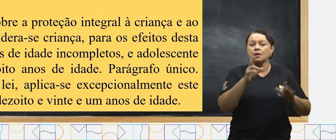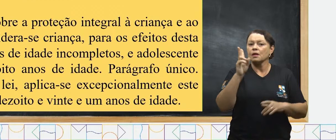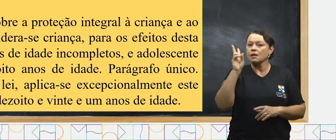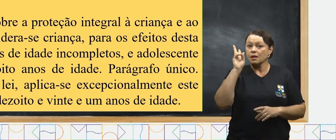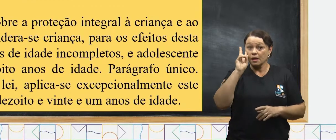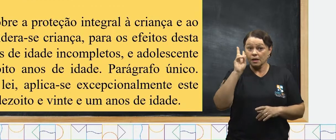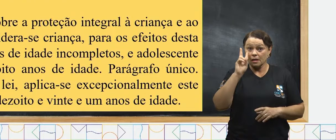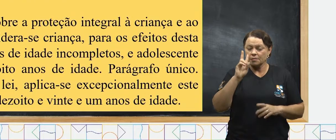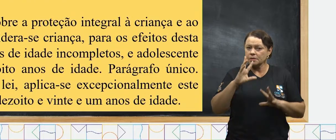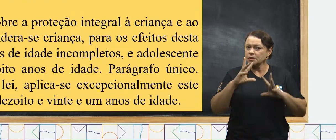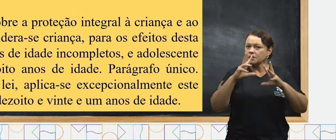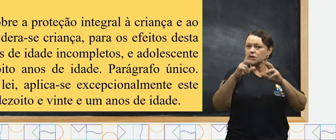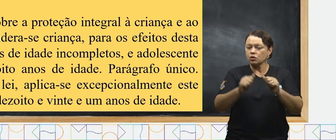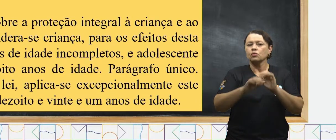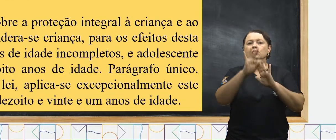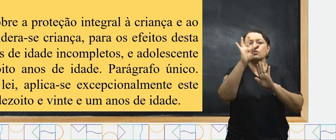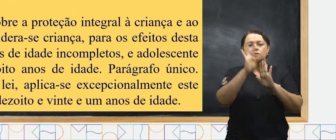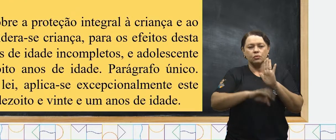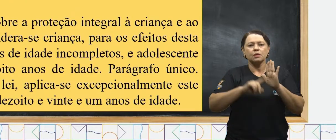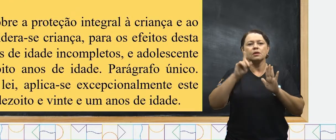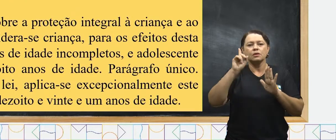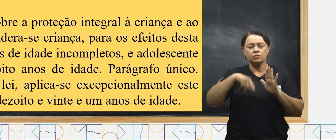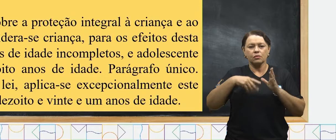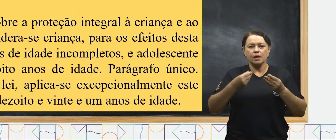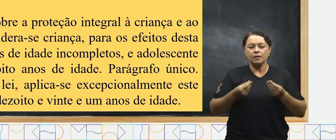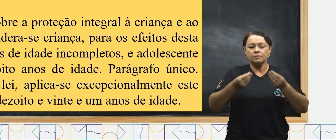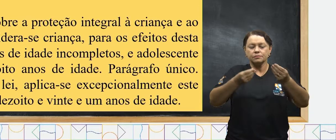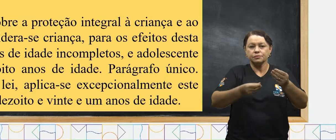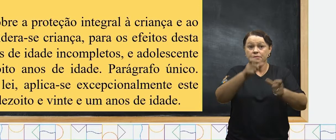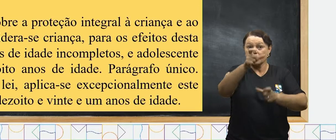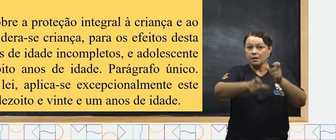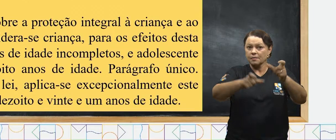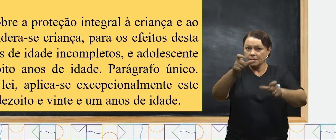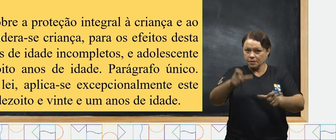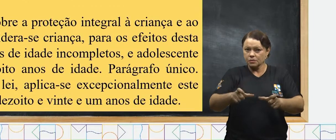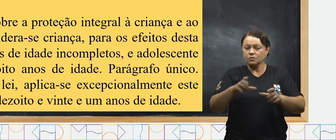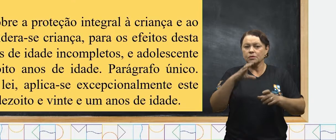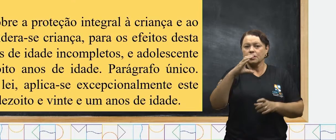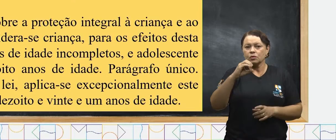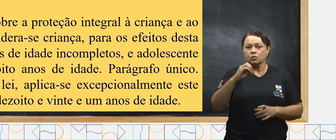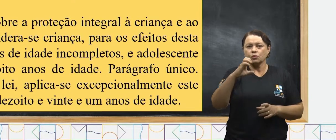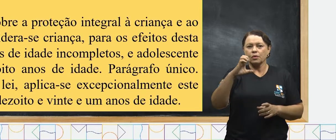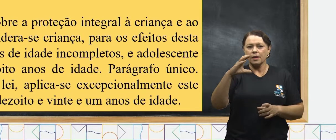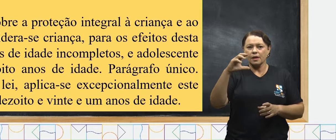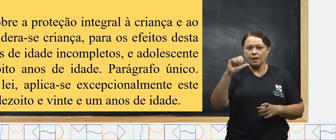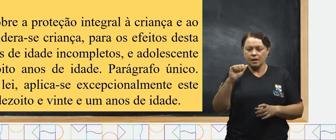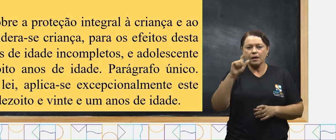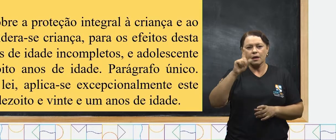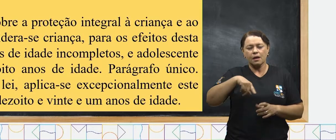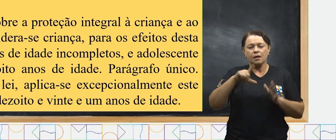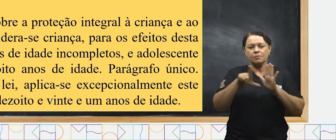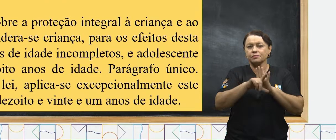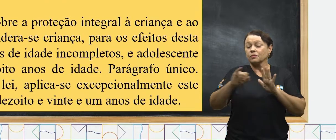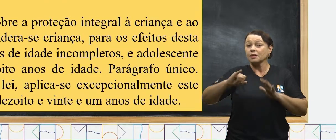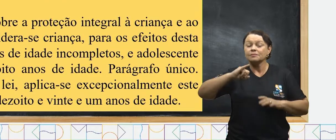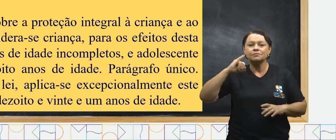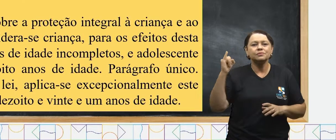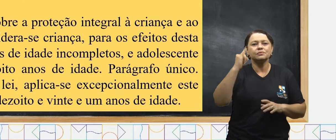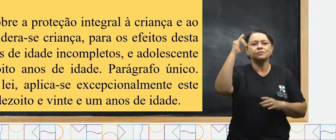texto é destinado a alguém. No caso do ECA, uma lei muito importante em nosso